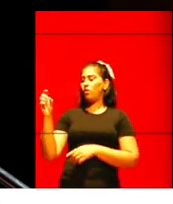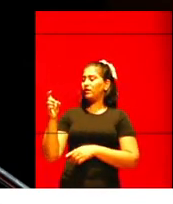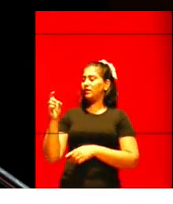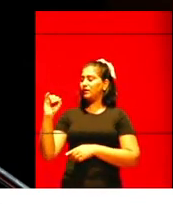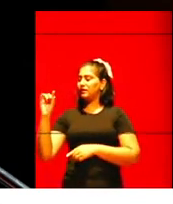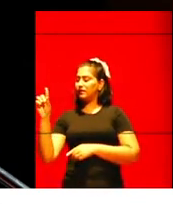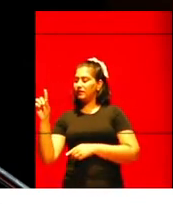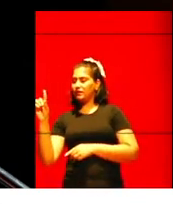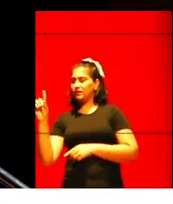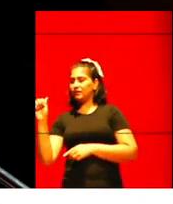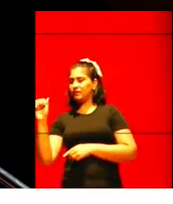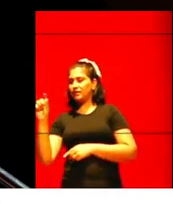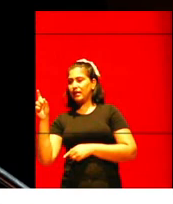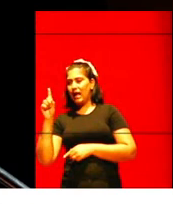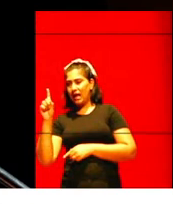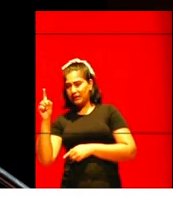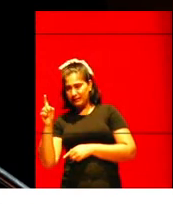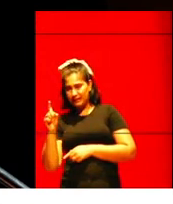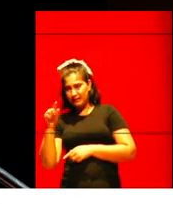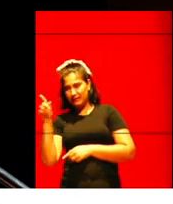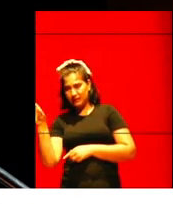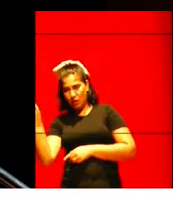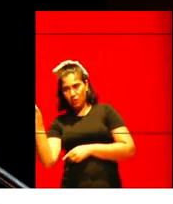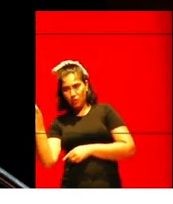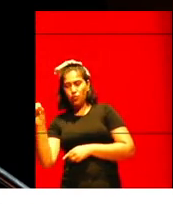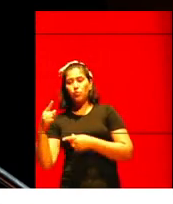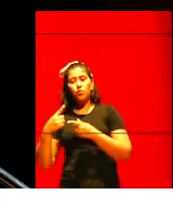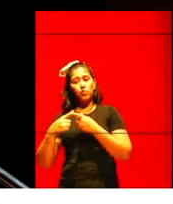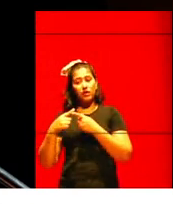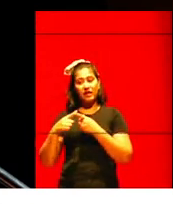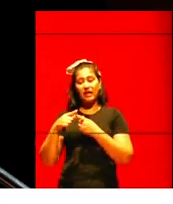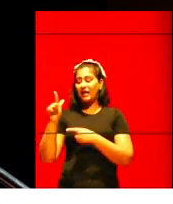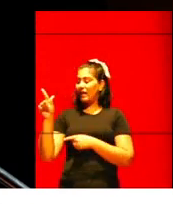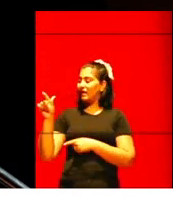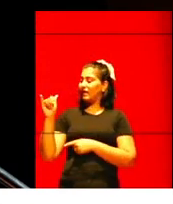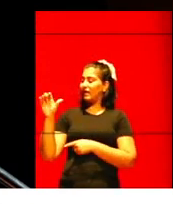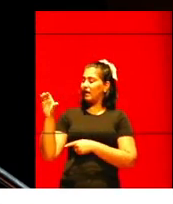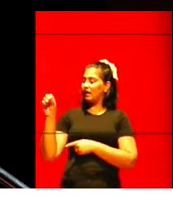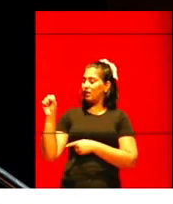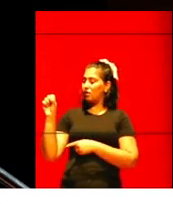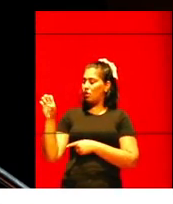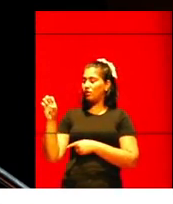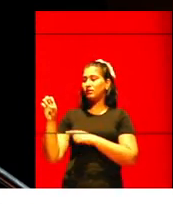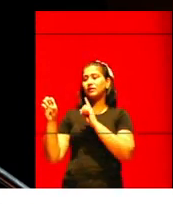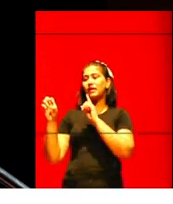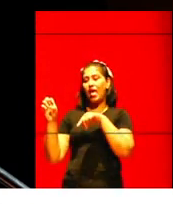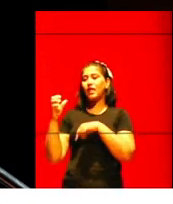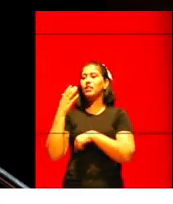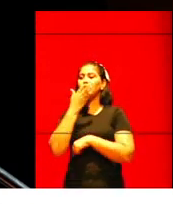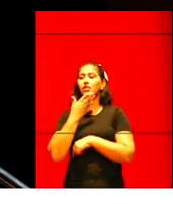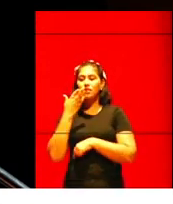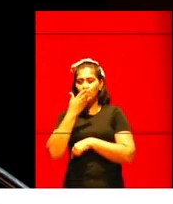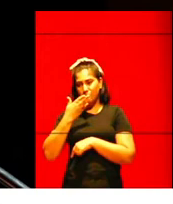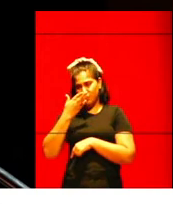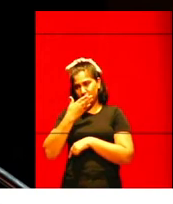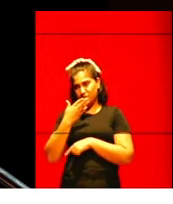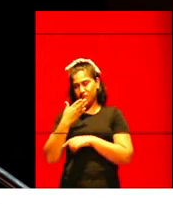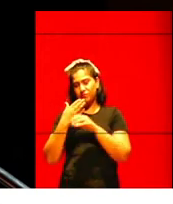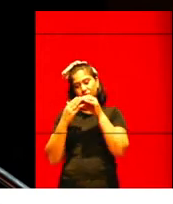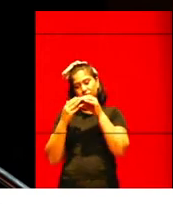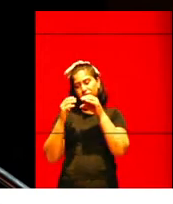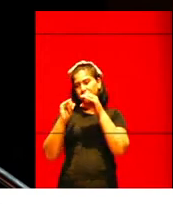que é diferente. A glicose, por exemplo, é uma molécula simples de carboidrato, é